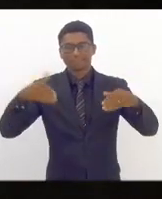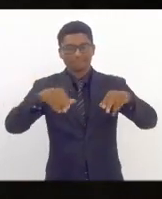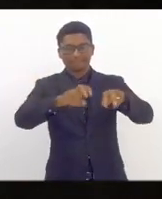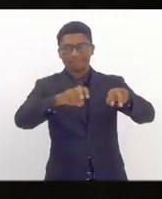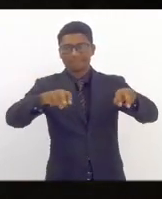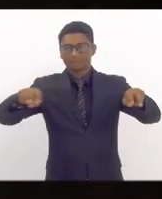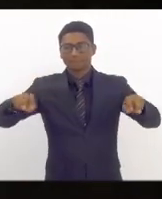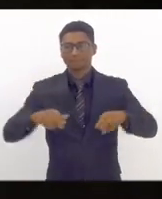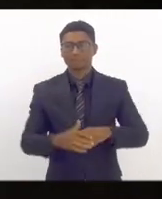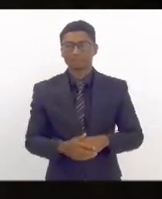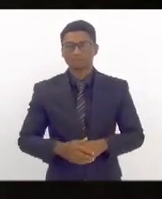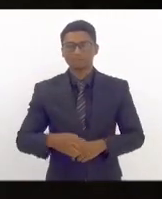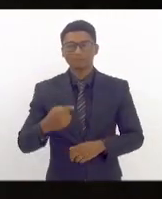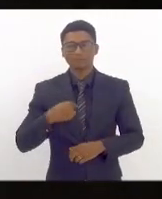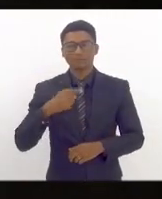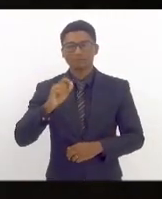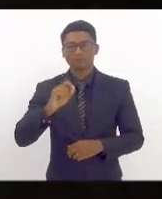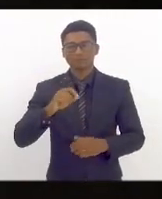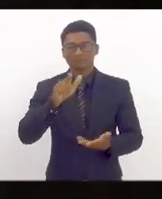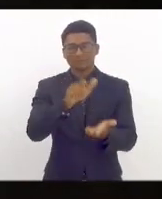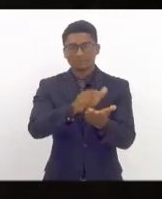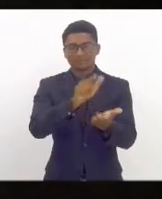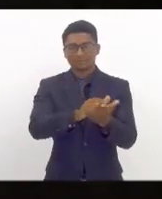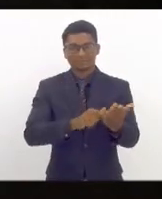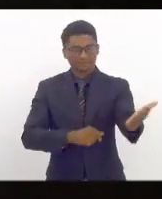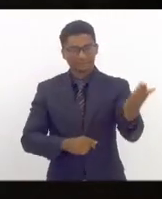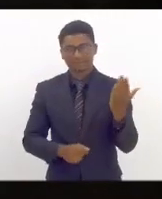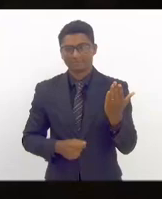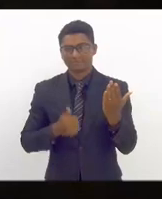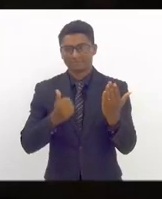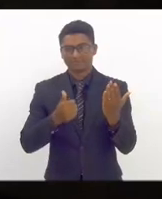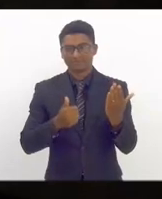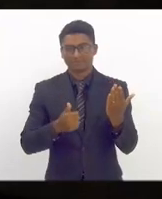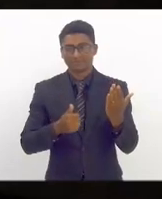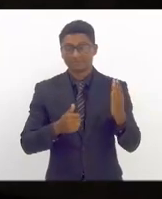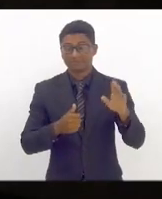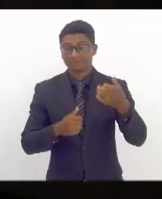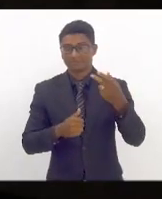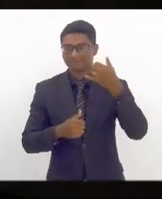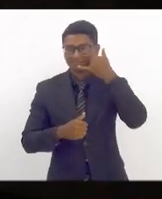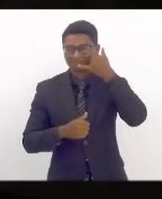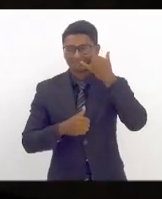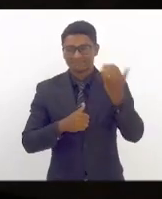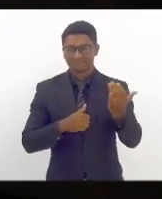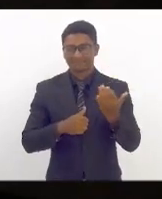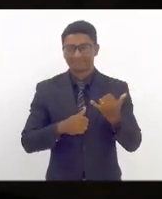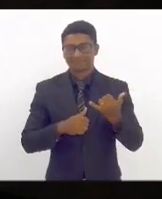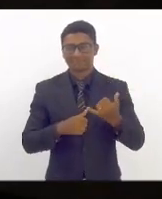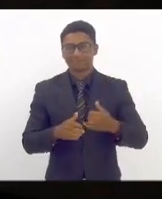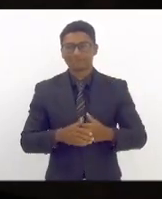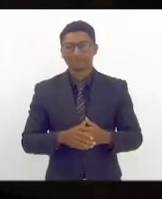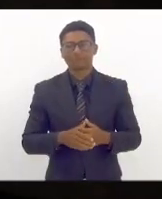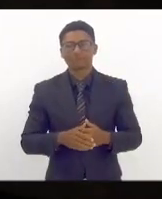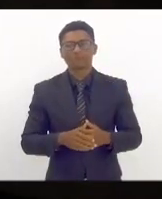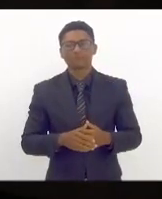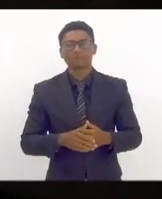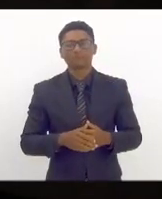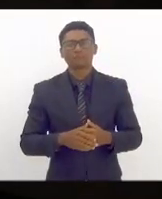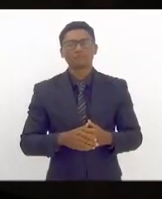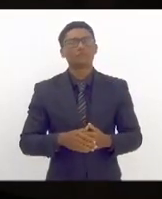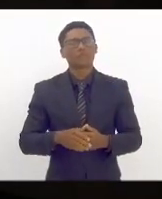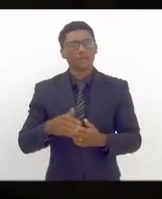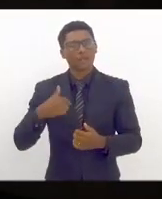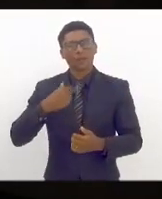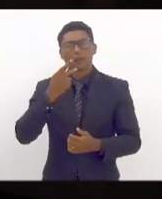eu vou pegar minha coelhinha aqui se vocês me dão licença então é antes de mais nada eu gostaria de